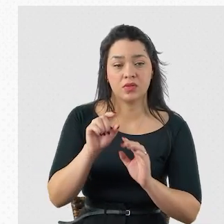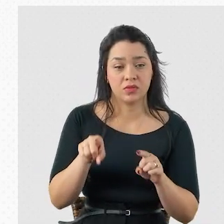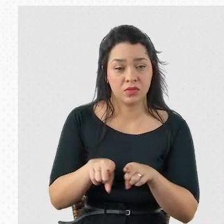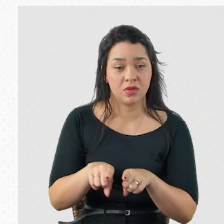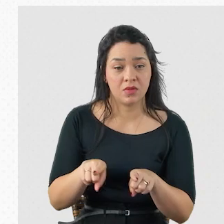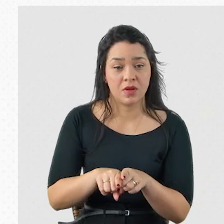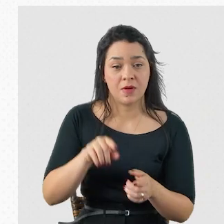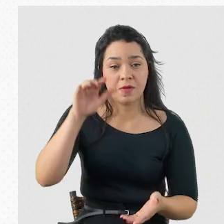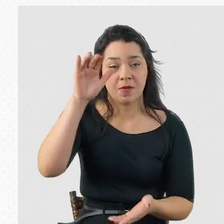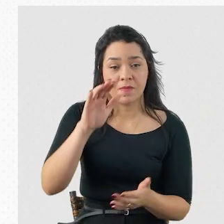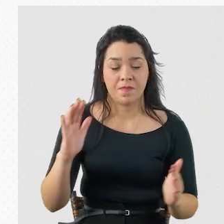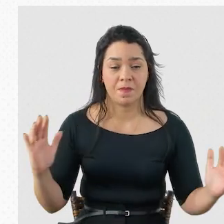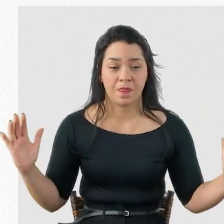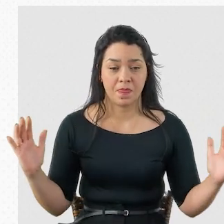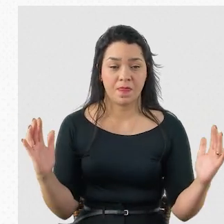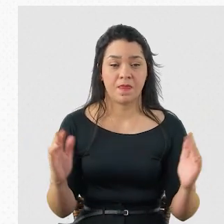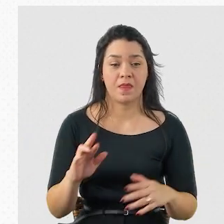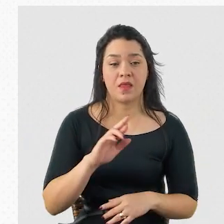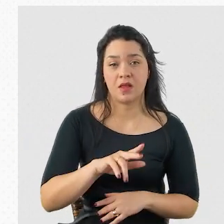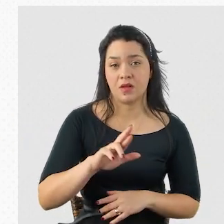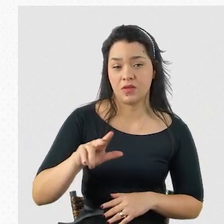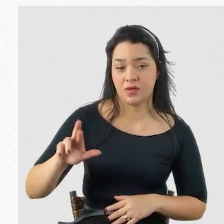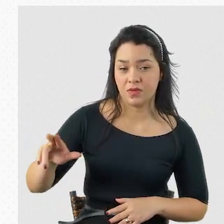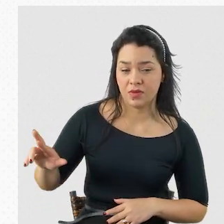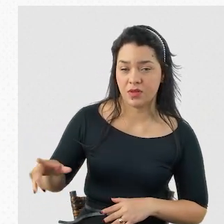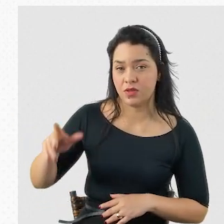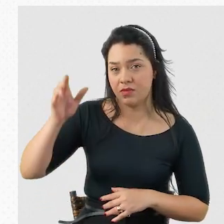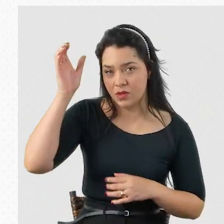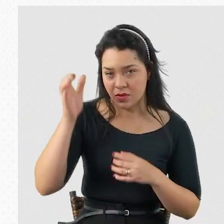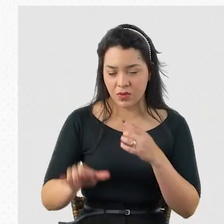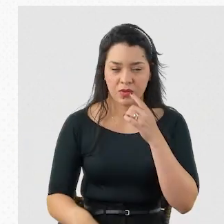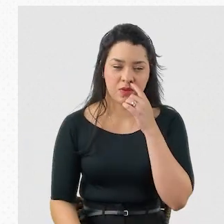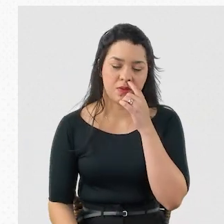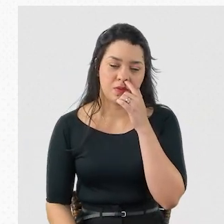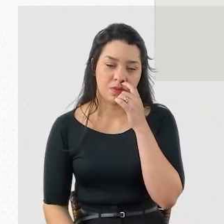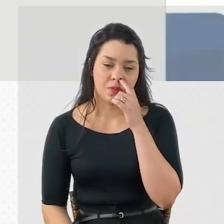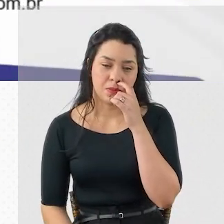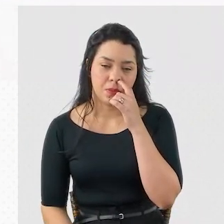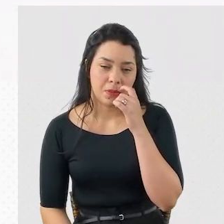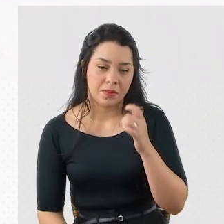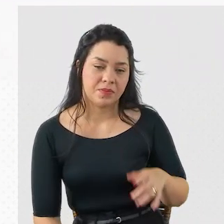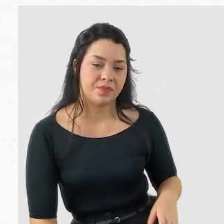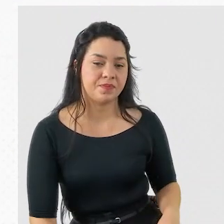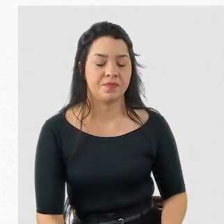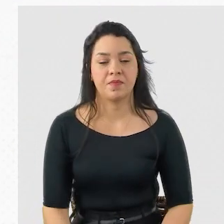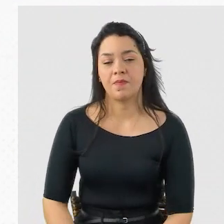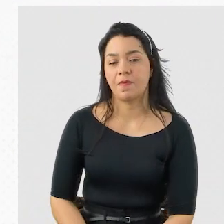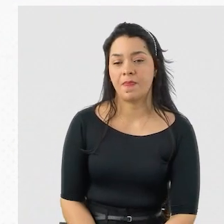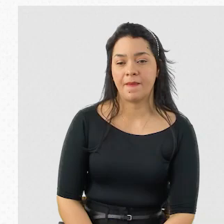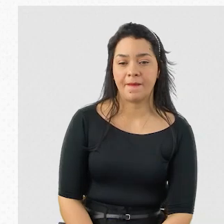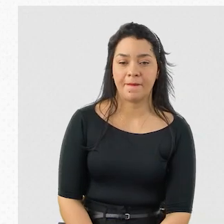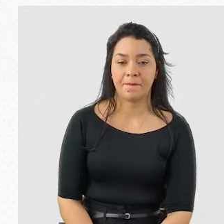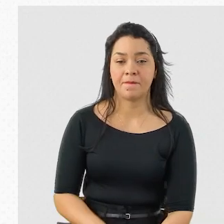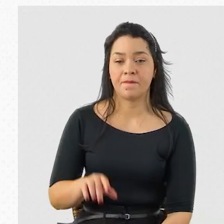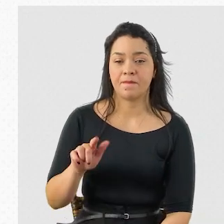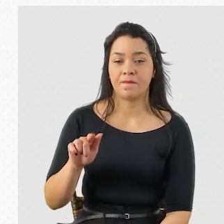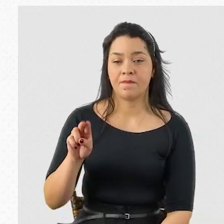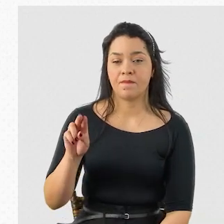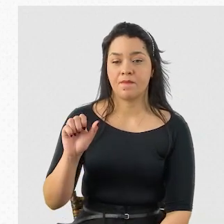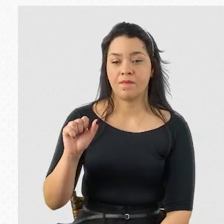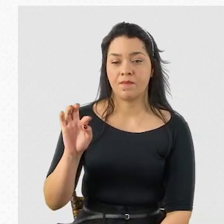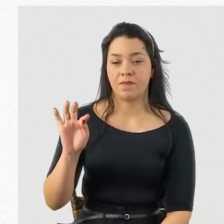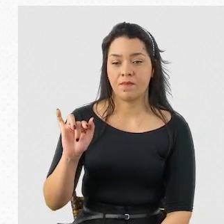a deformação dos mapas é diferente para cada cultura. Pesquise sobre isso, vocês vão ficar surpresos. Gustavo Caboclo,